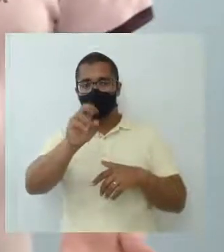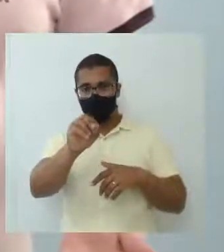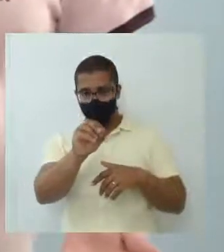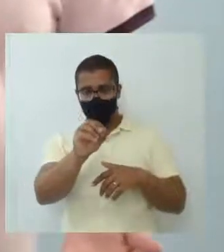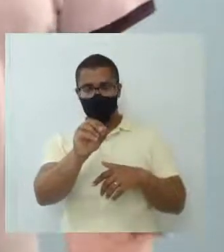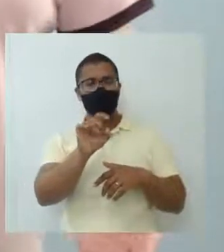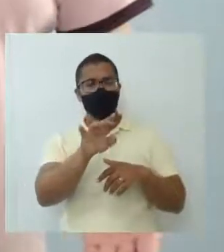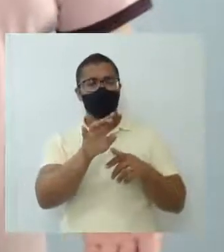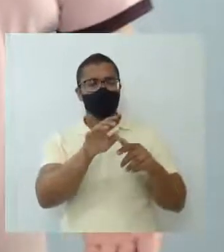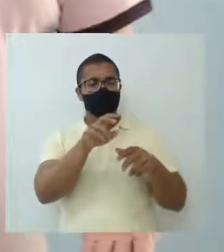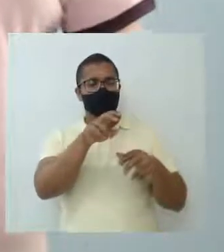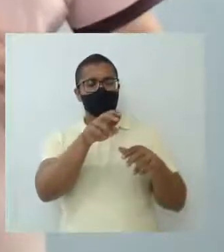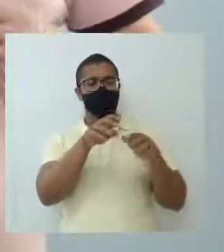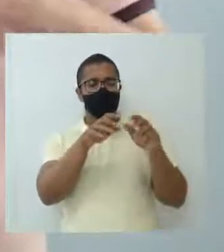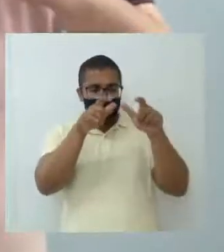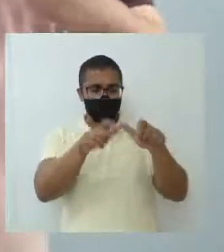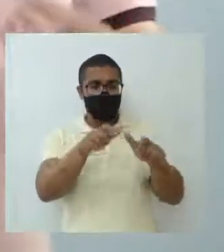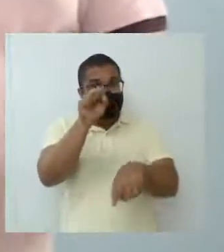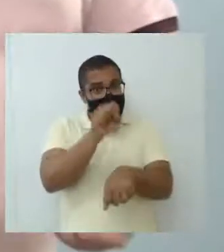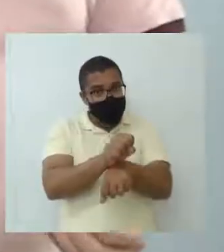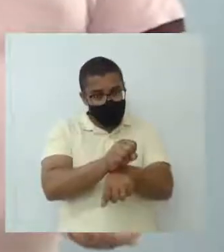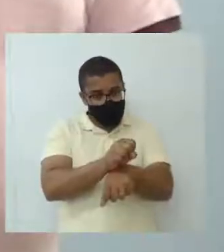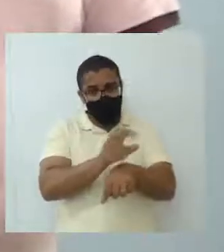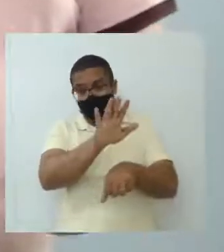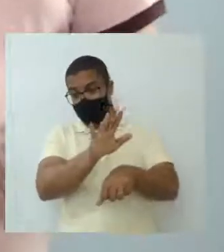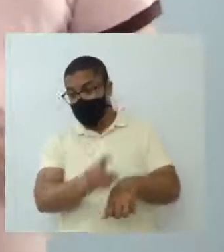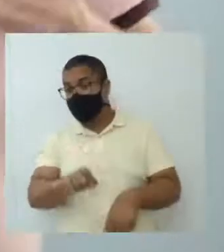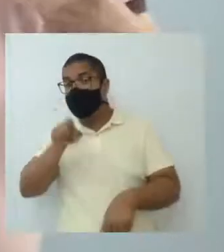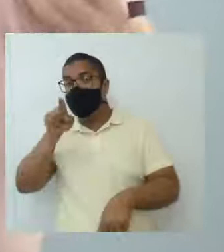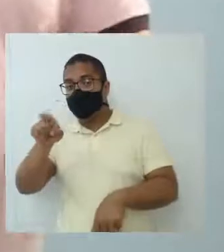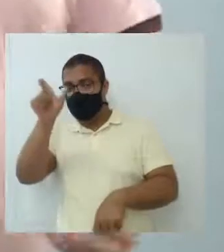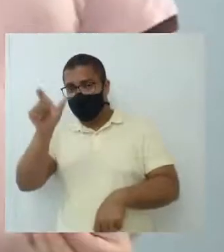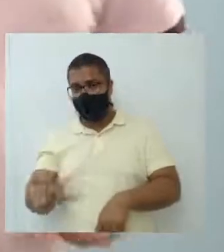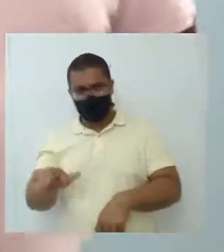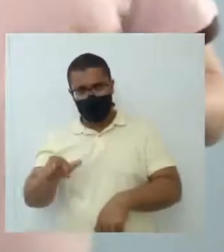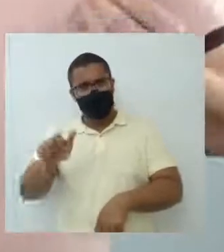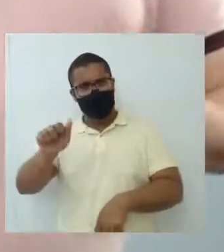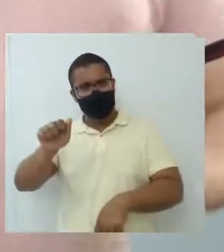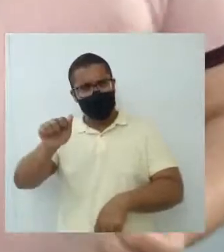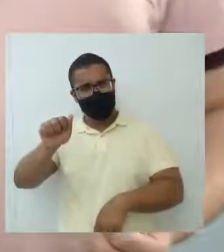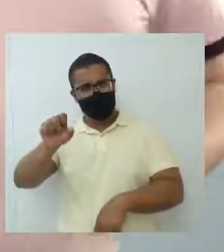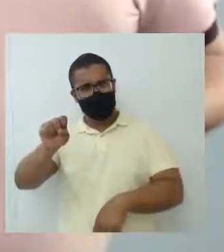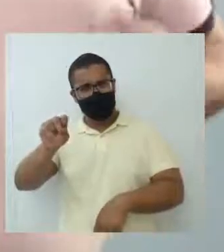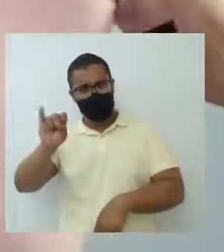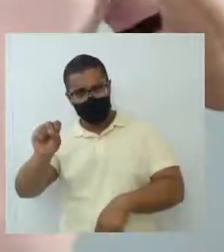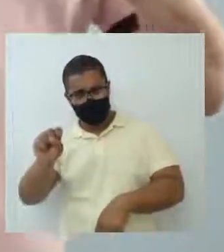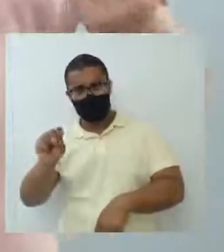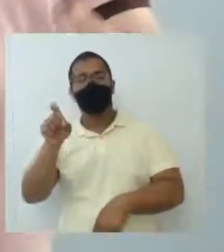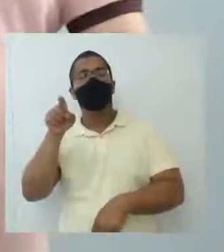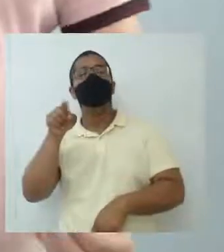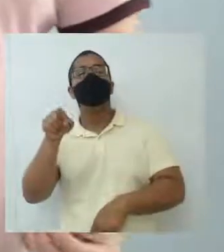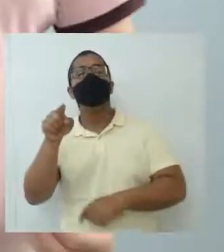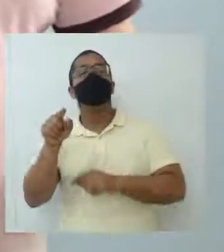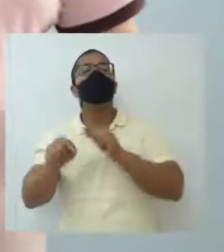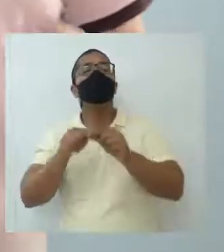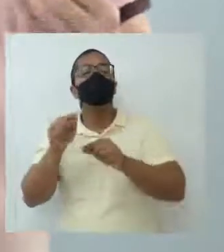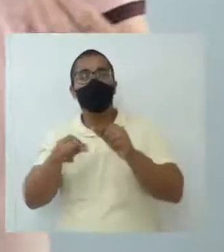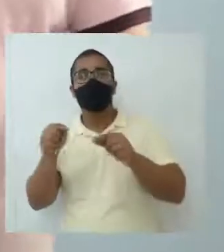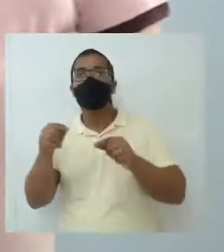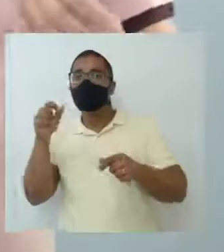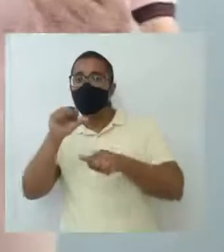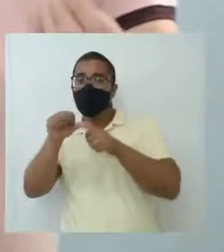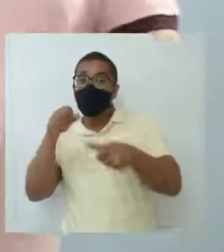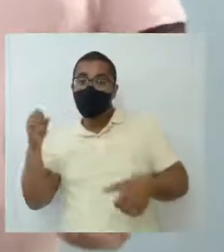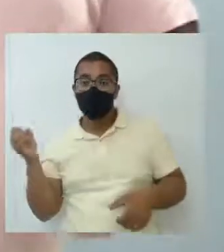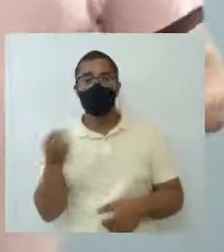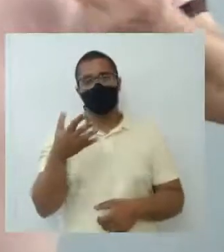a Deus absoluta. Francisco de Assis, justamente, ele com uma renovação do Evangelho, o